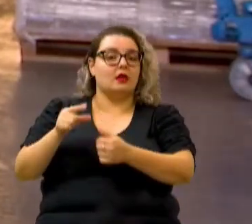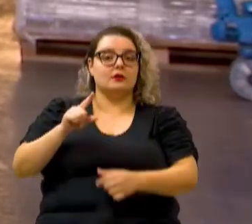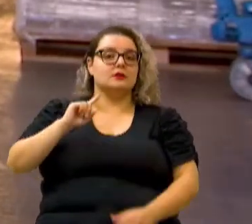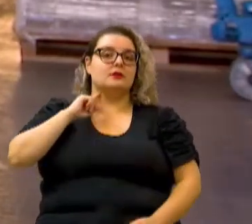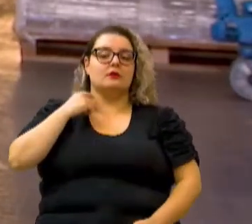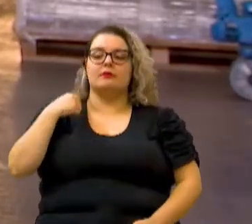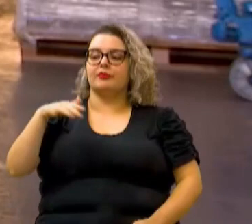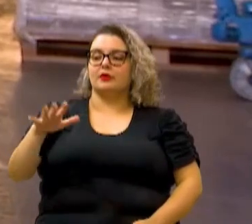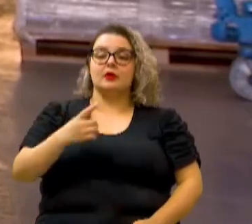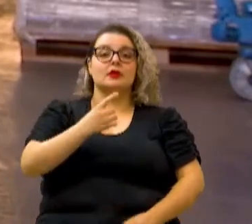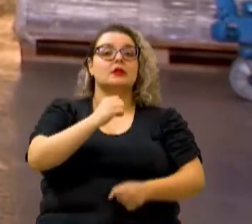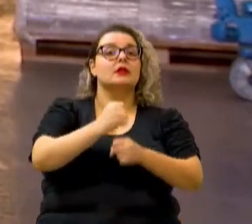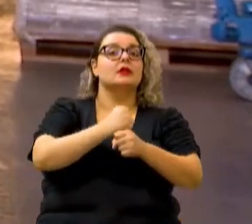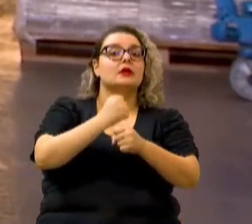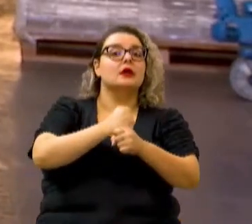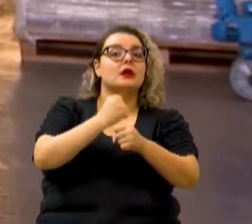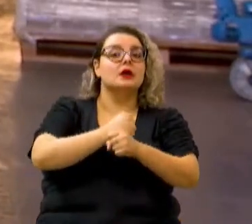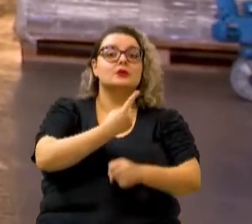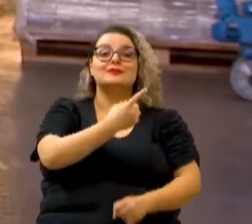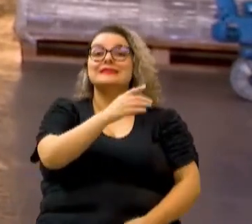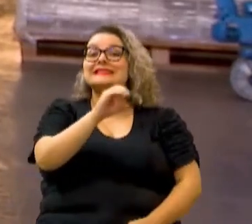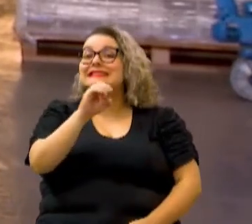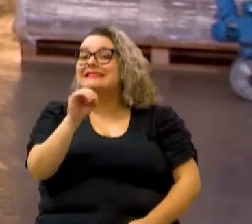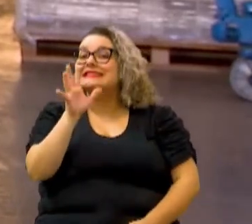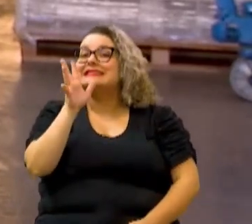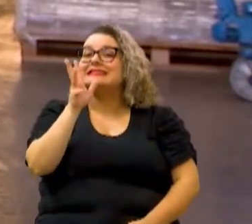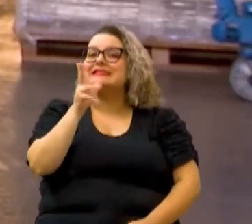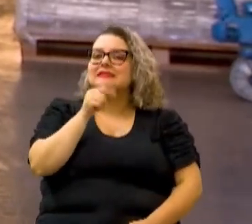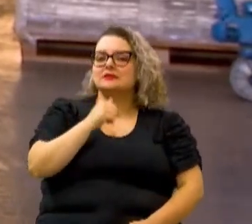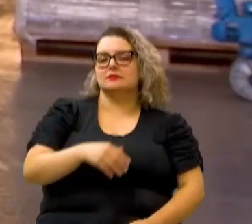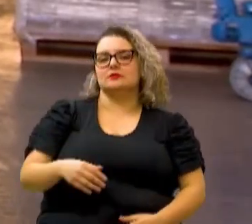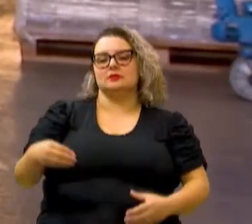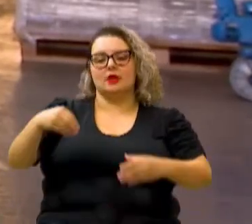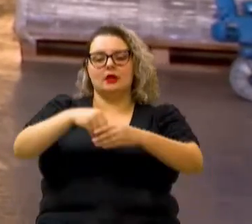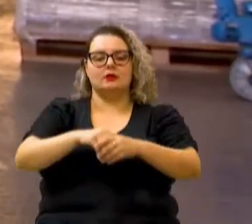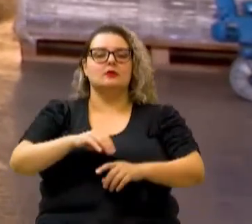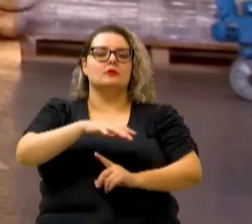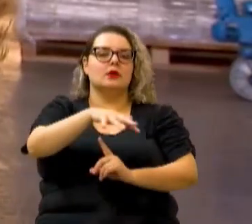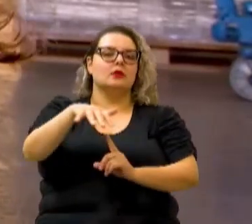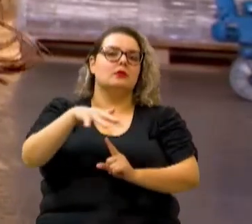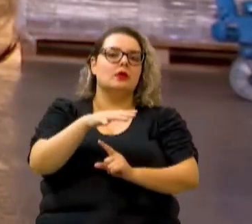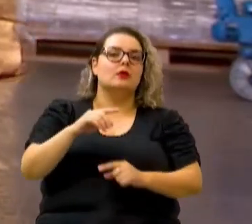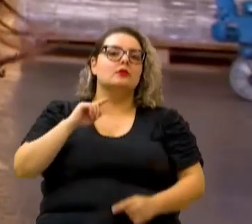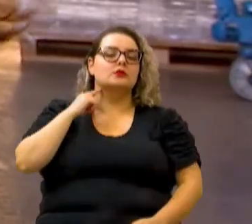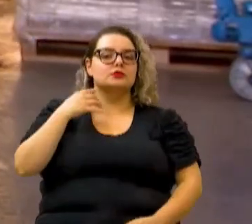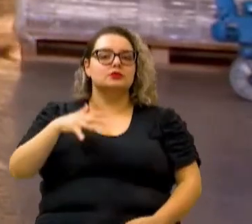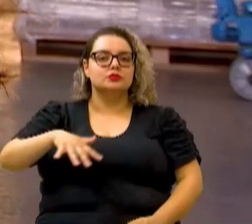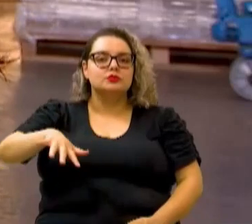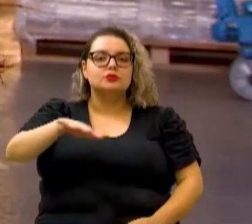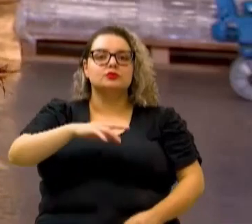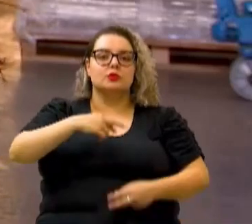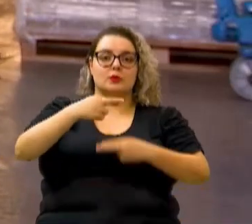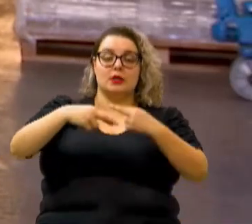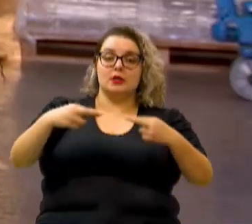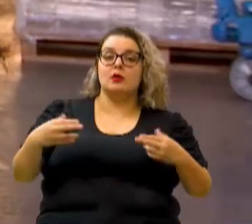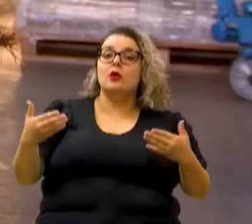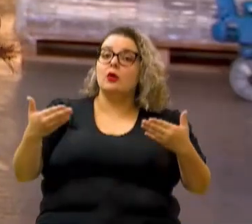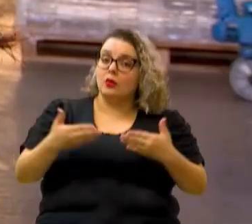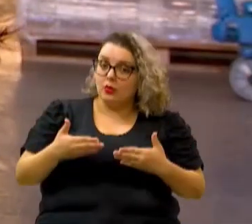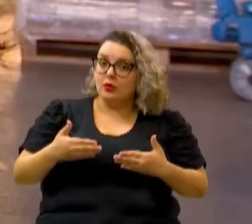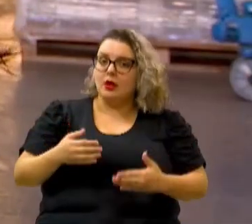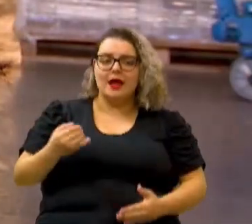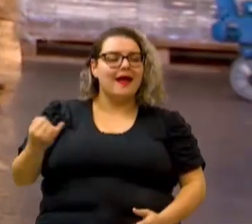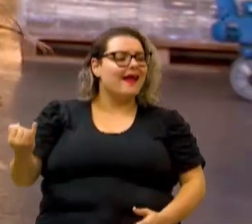biodegradável, então se você joga fora, ele demora 100 anos ainda durando no meio ambiente, poluindo o meio ambiente.